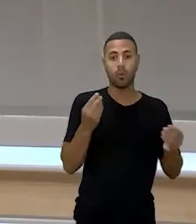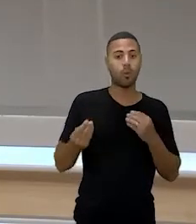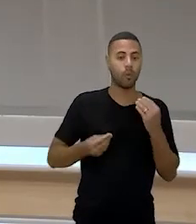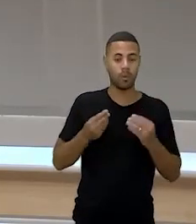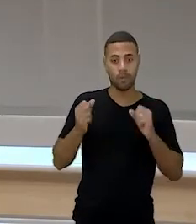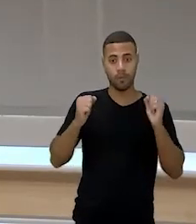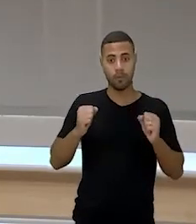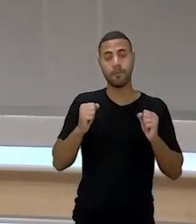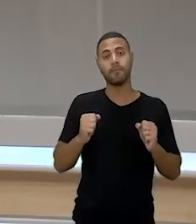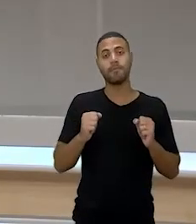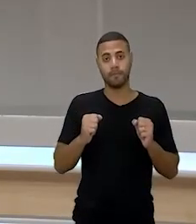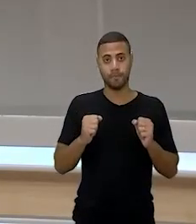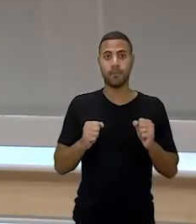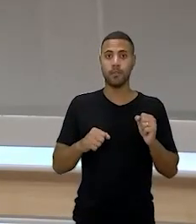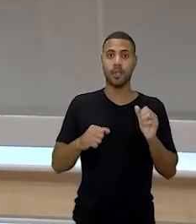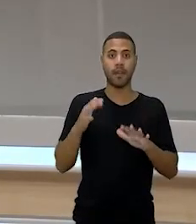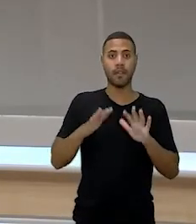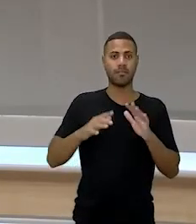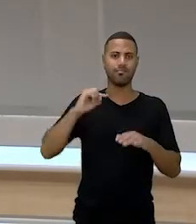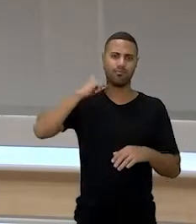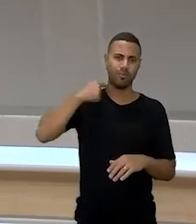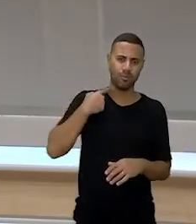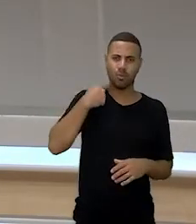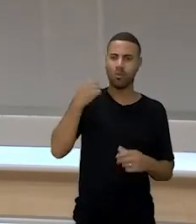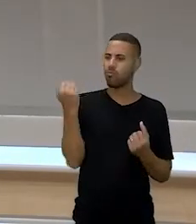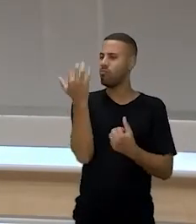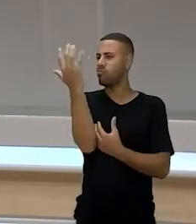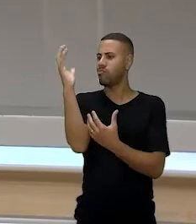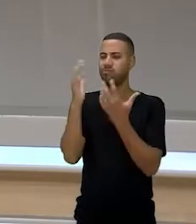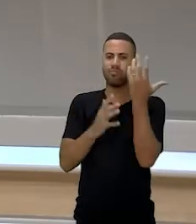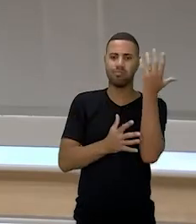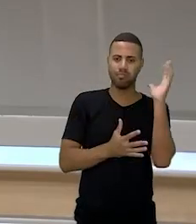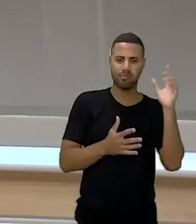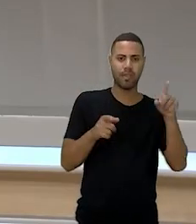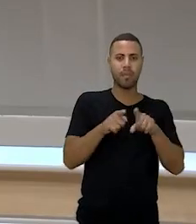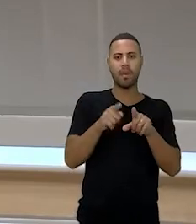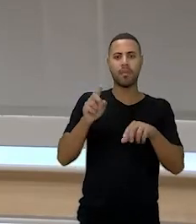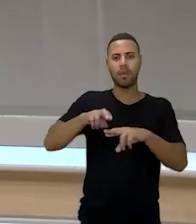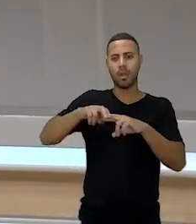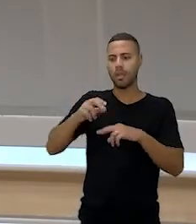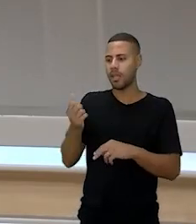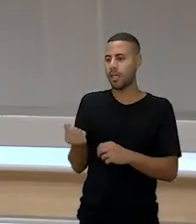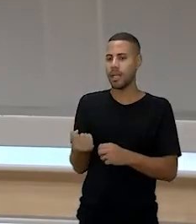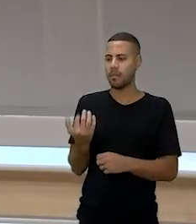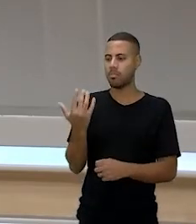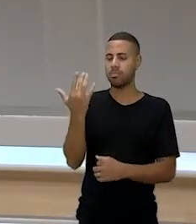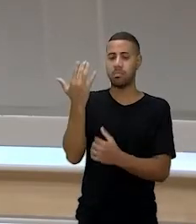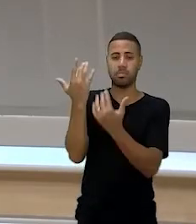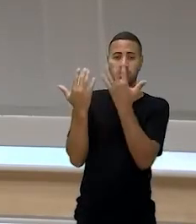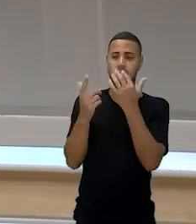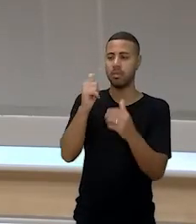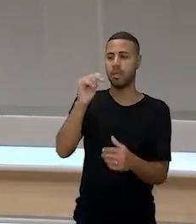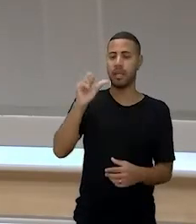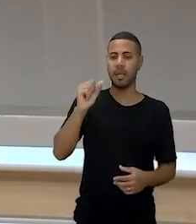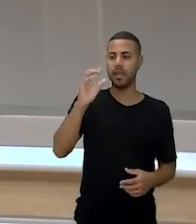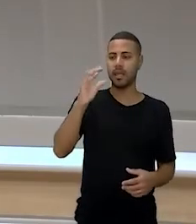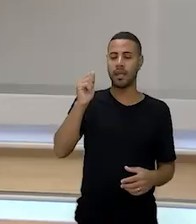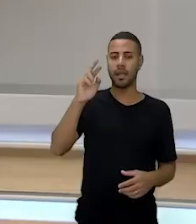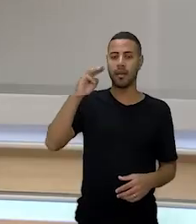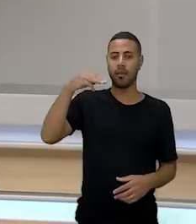que pode poluir o ambiente por meio da liberação do gás carbônico. Do gás carbônico, né? Interessante. Tem